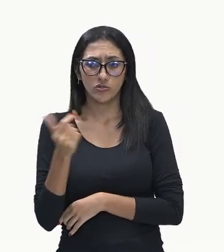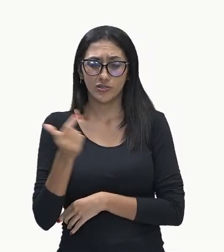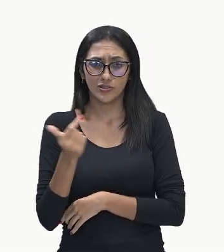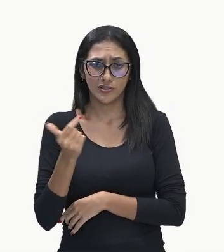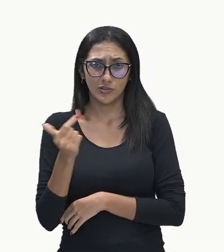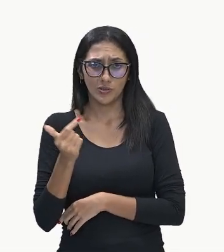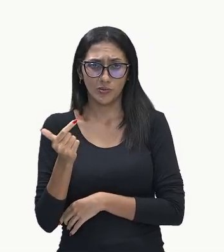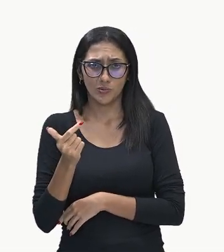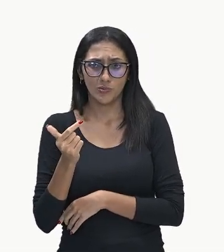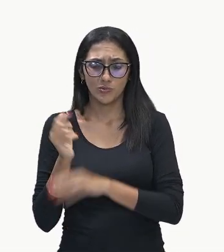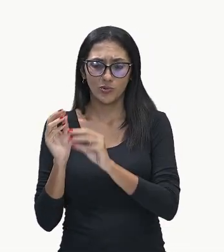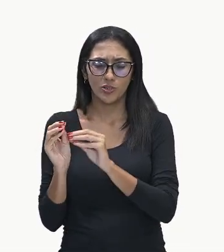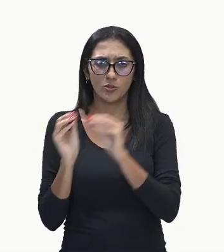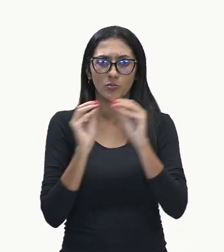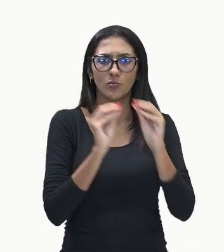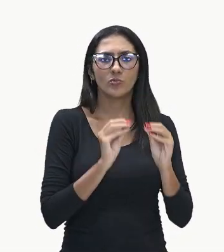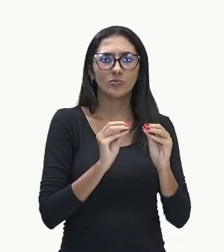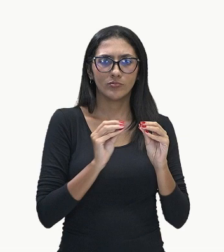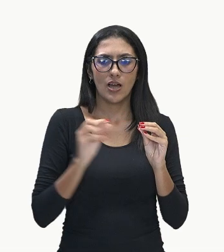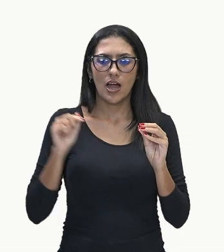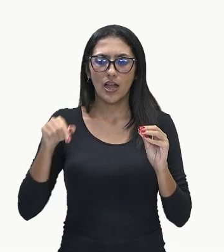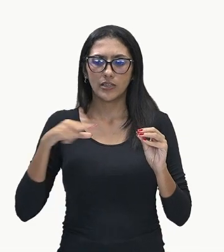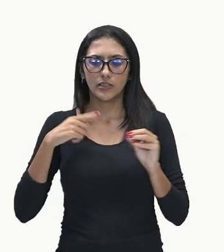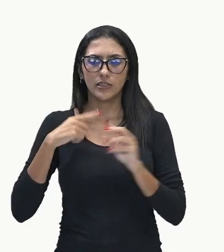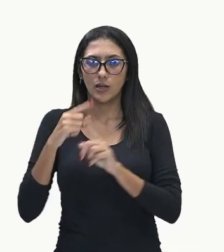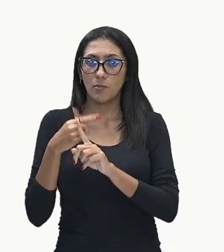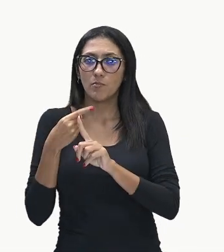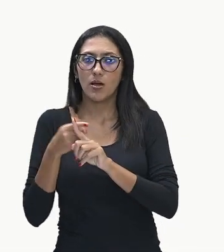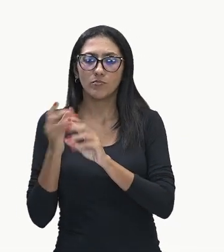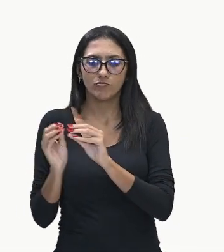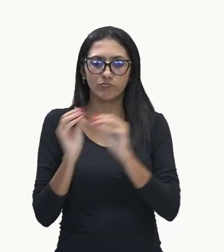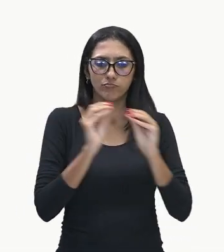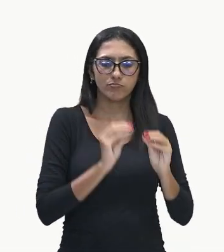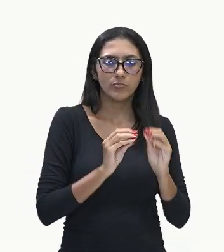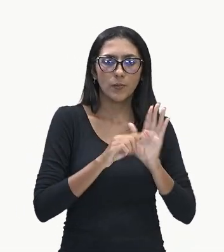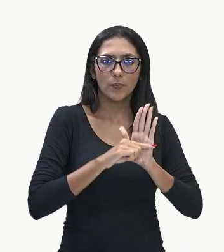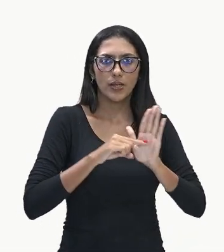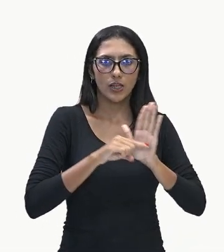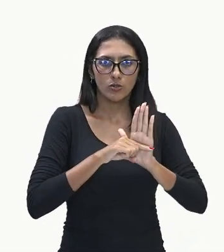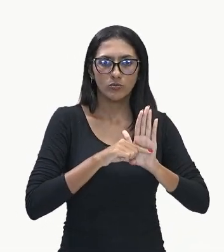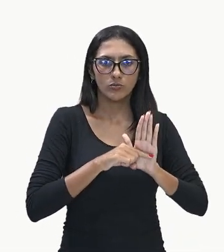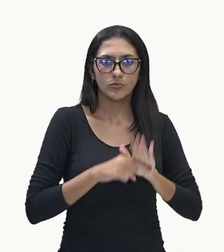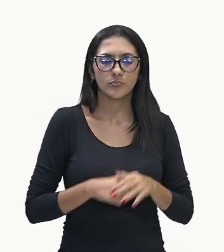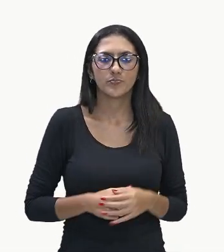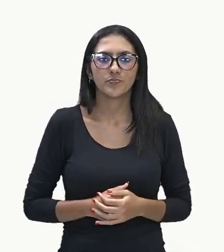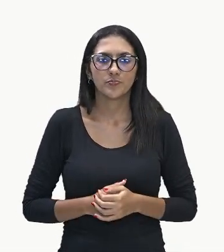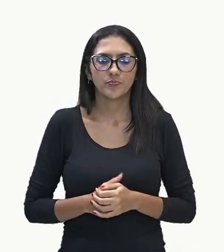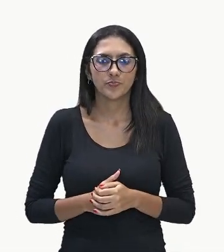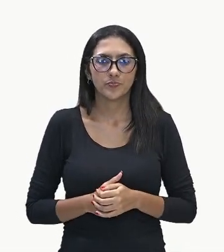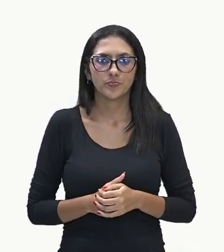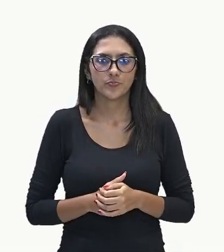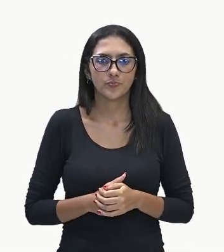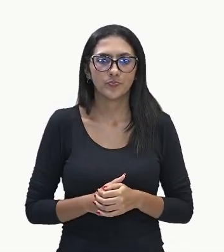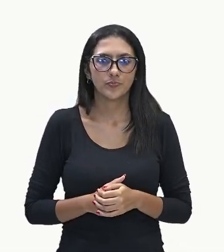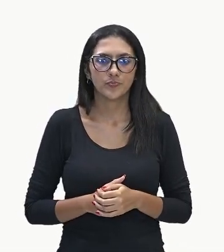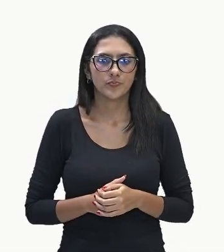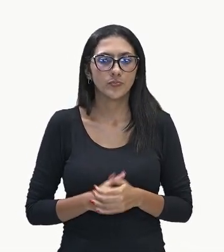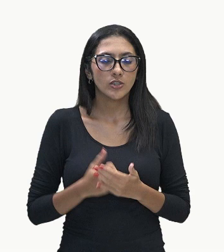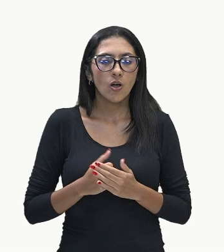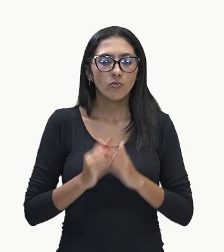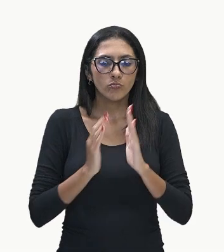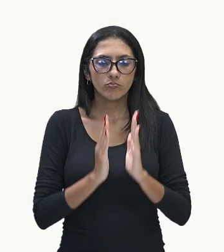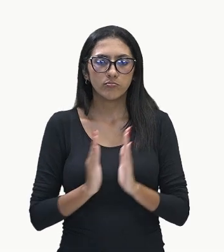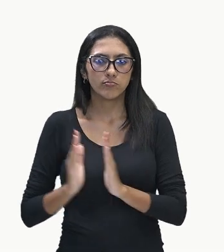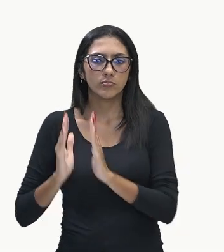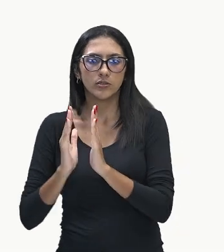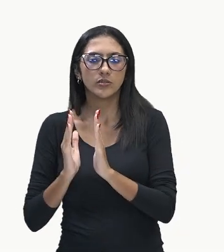primeiro, o sinal dele vai trocar. Se ele é positivo, ele vai chegar negativo. Para não ficar vazio lá do outro lado, vamos logo trabalhar